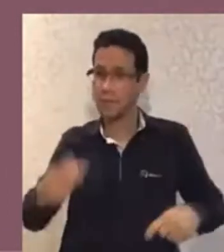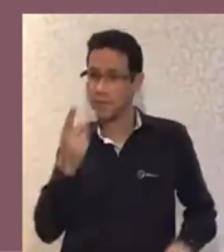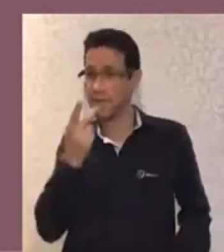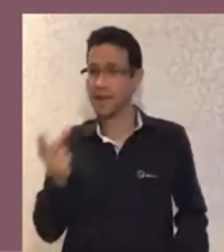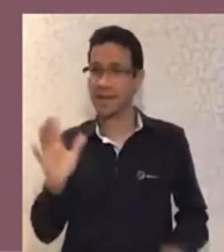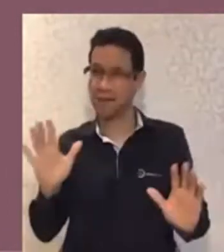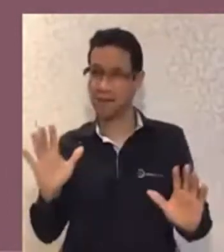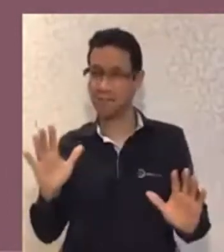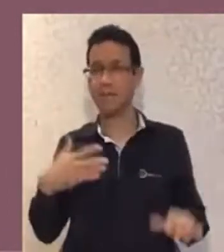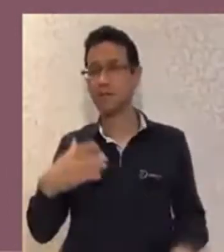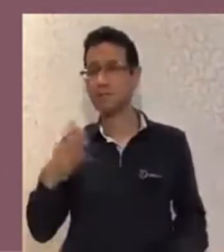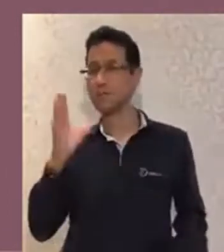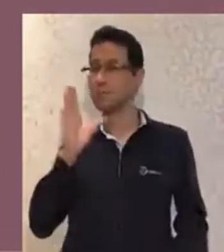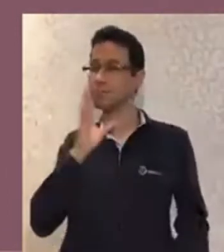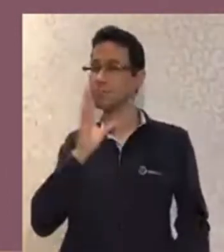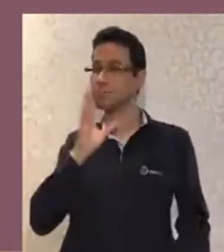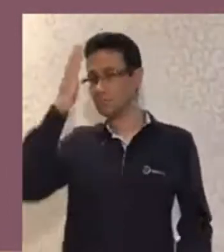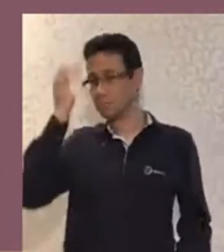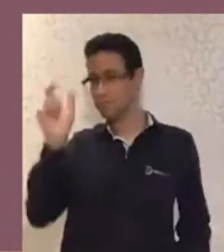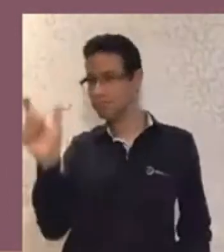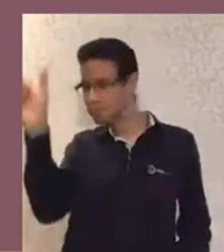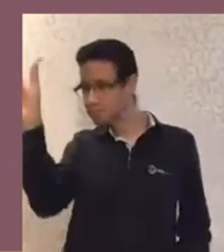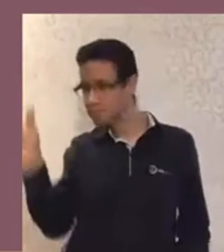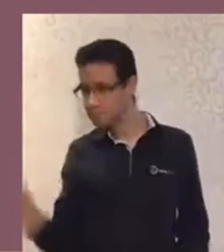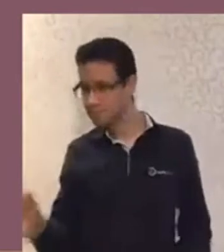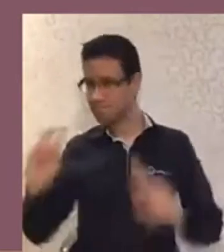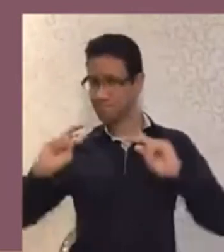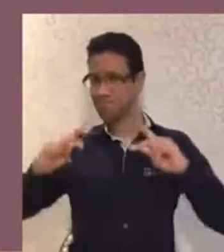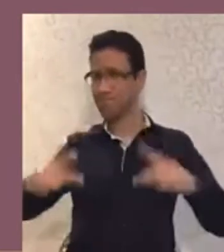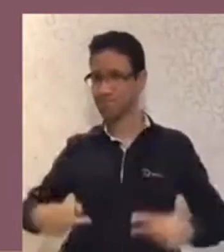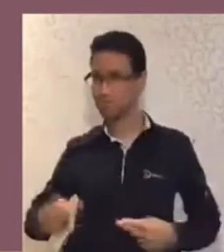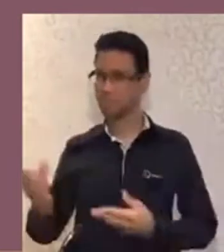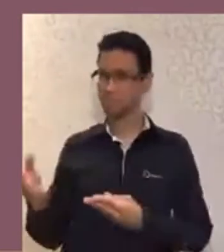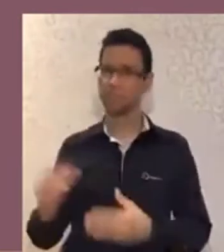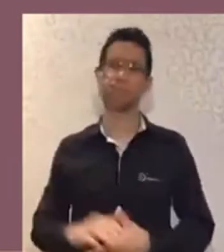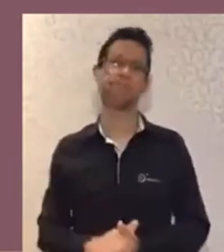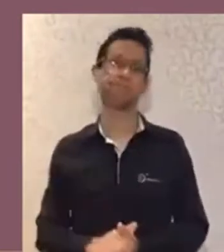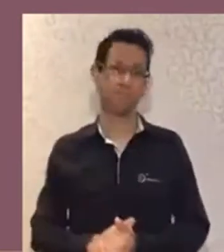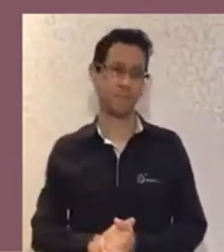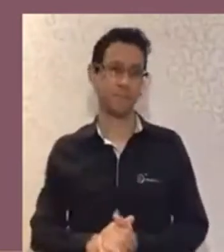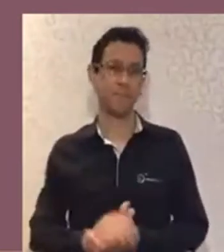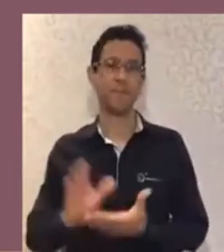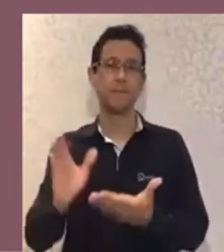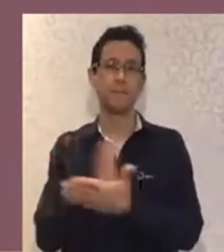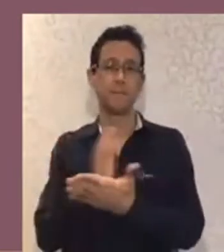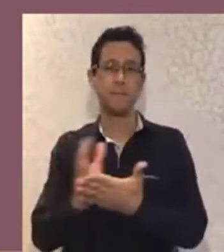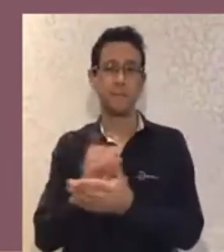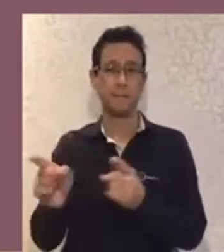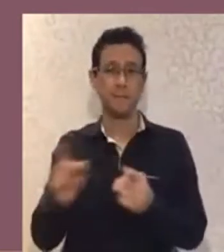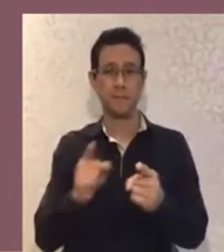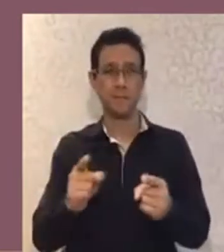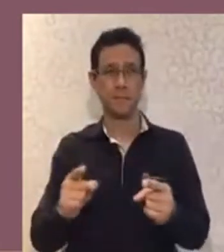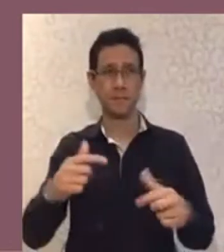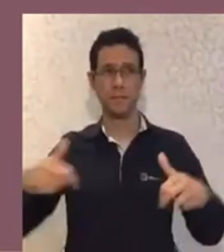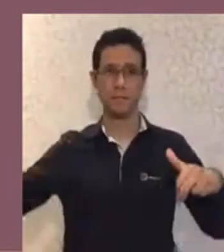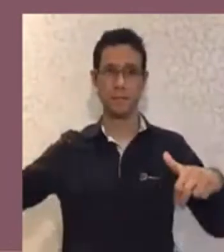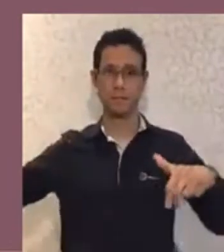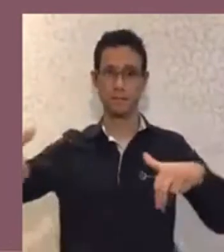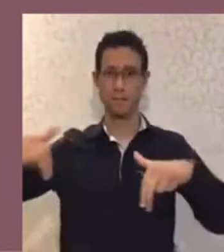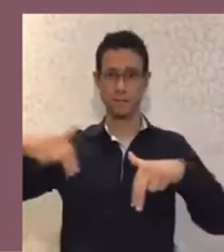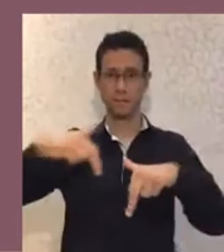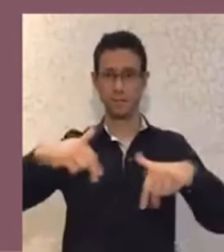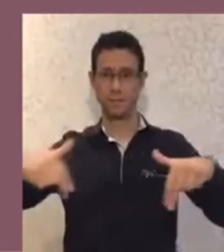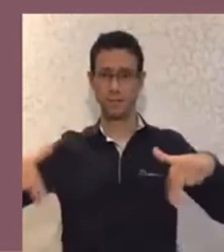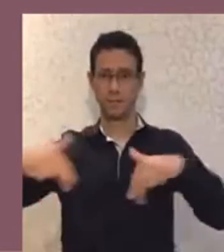ser humano enquanto ser humano. E algumas pessoas, muitas vezes, cruzam. Então, nós, pessoas